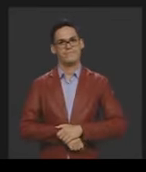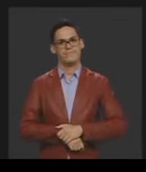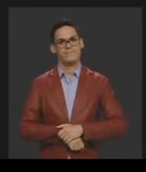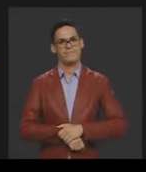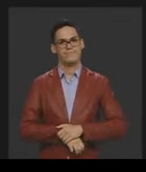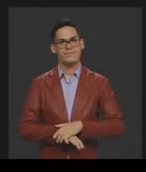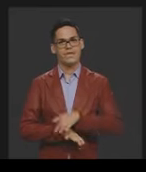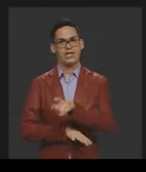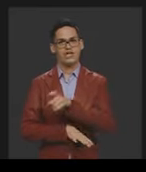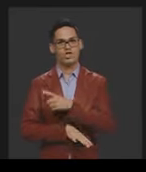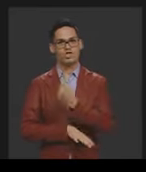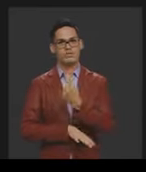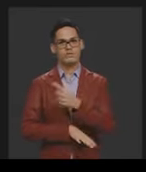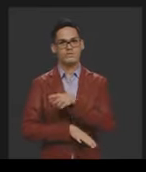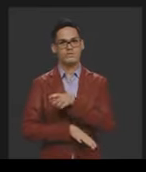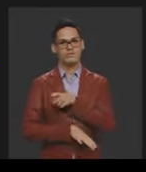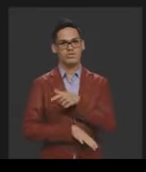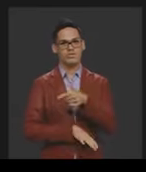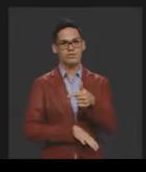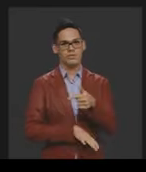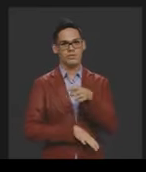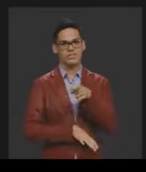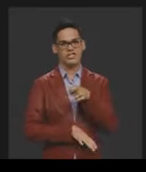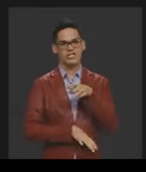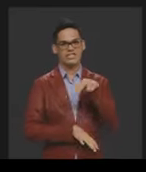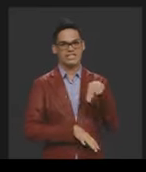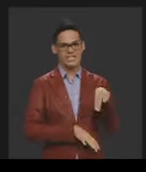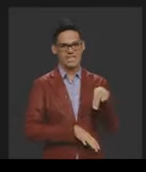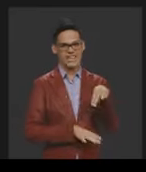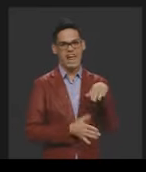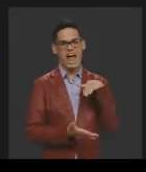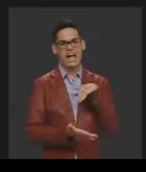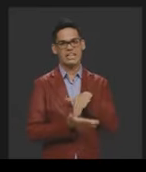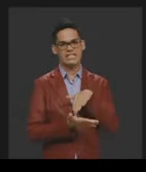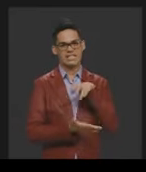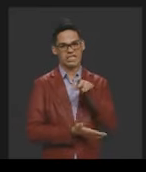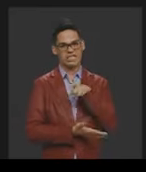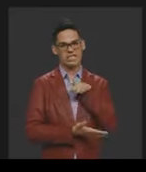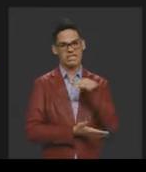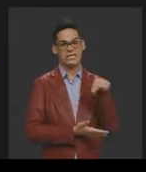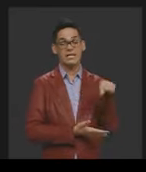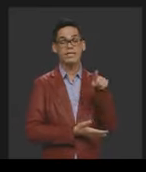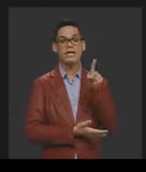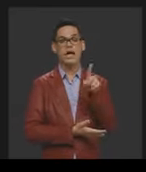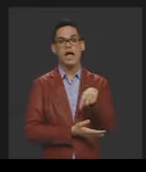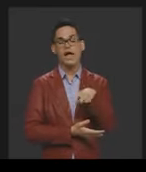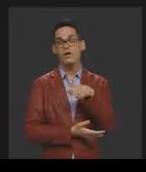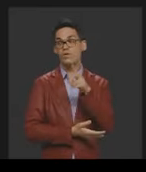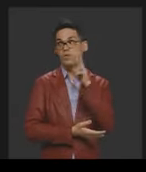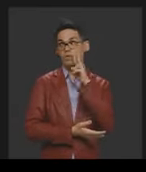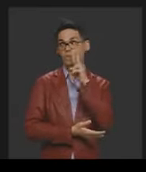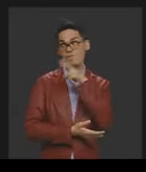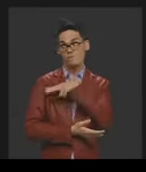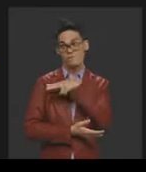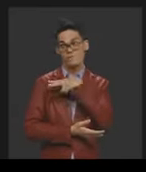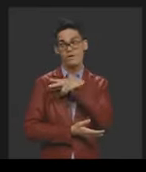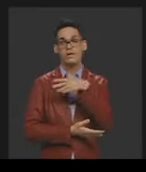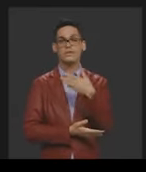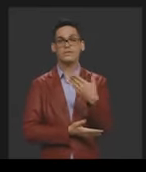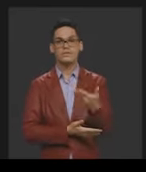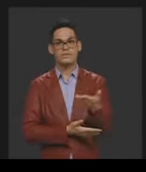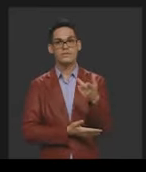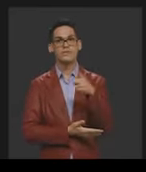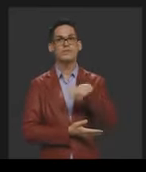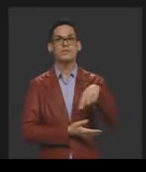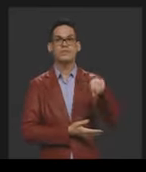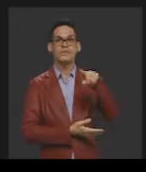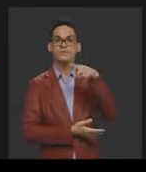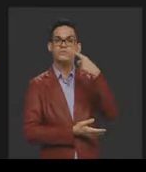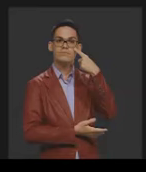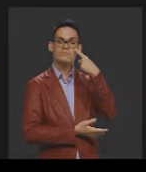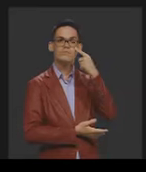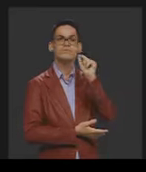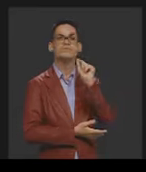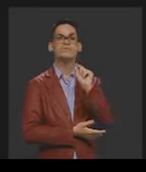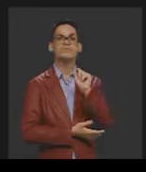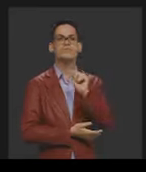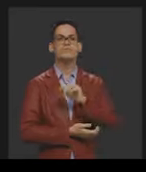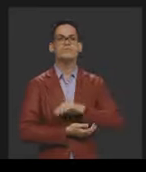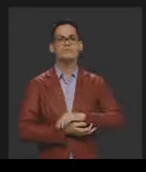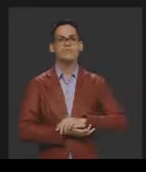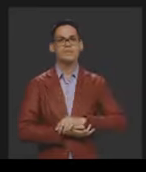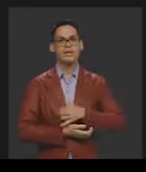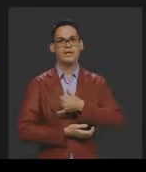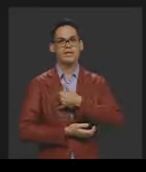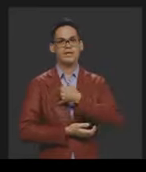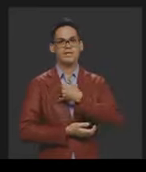Então, o x1, x2, xn, até chegar no xn, são os valores observados. No caso da situação que nós vimos, é